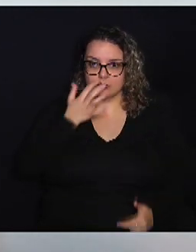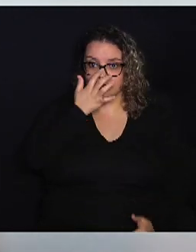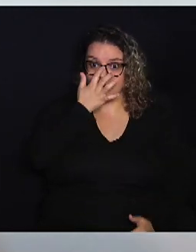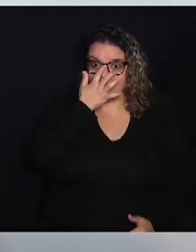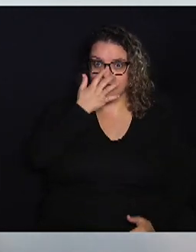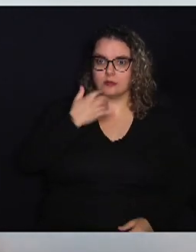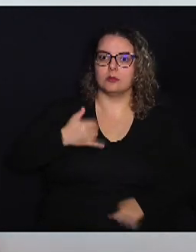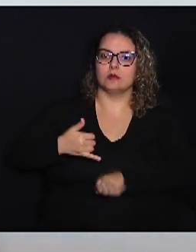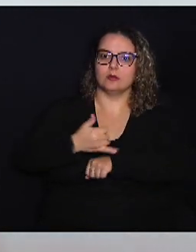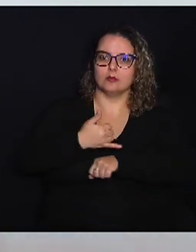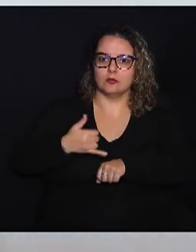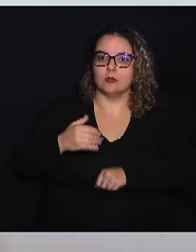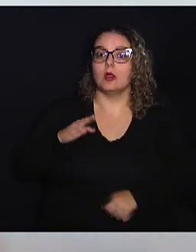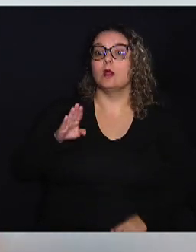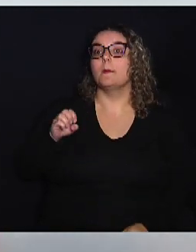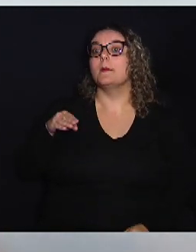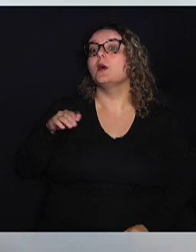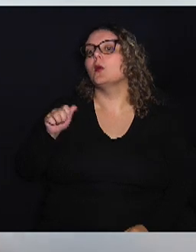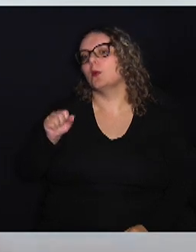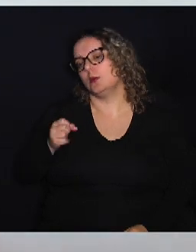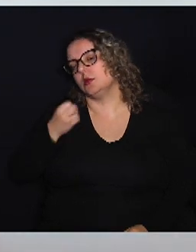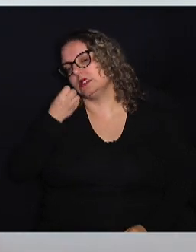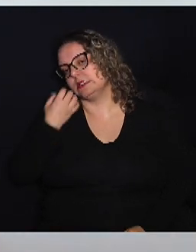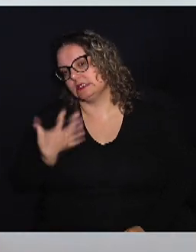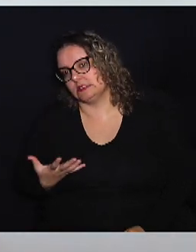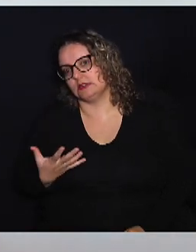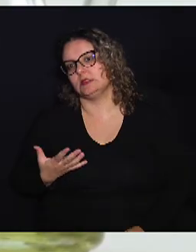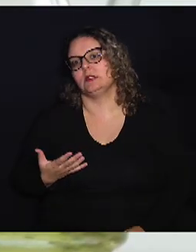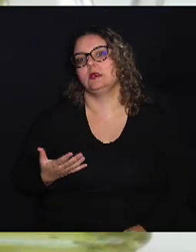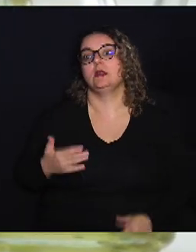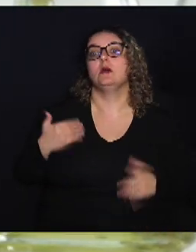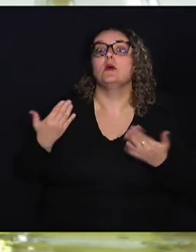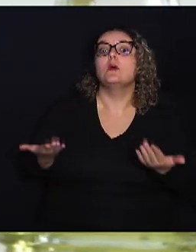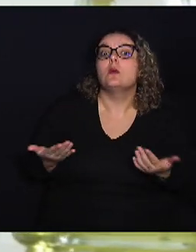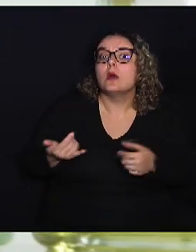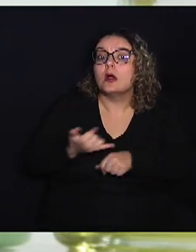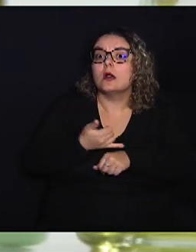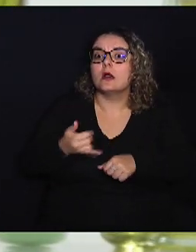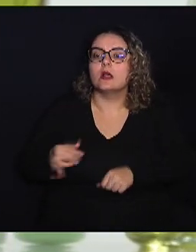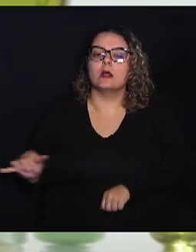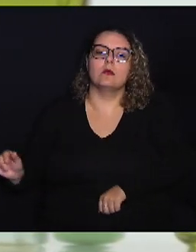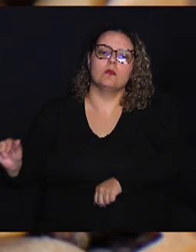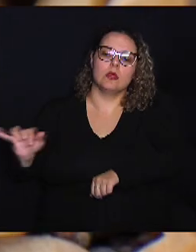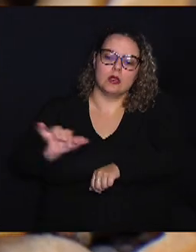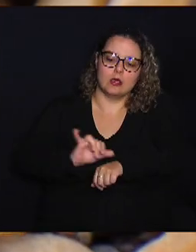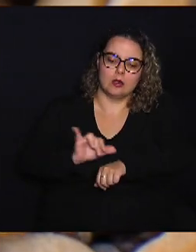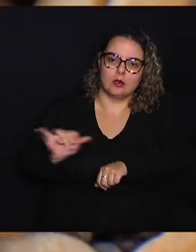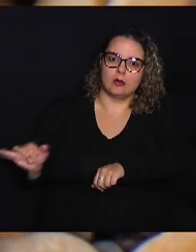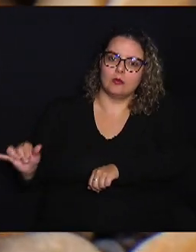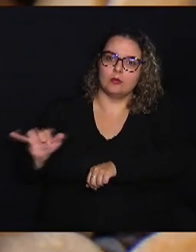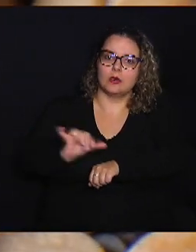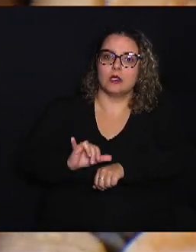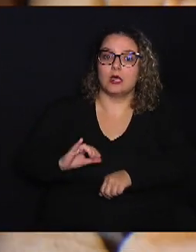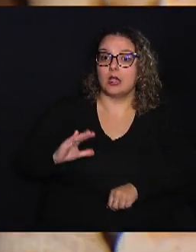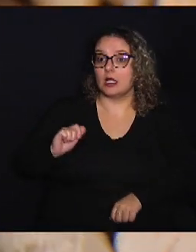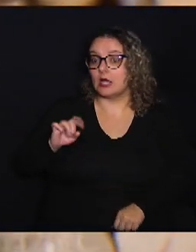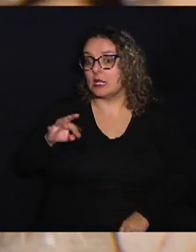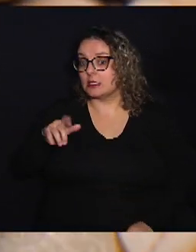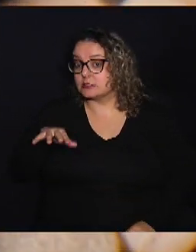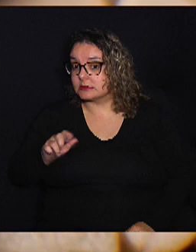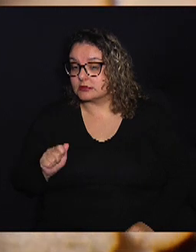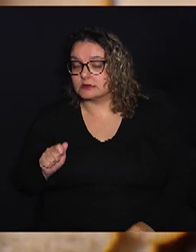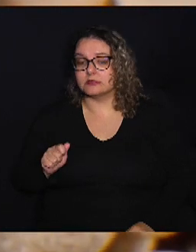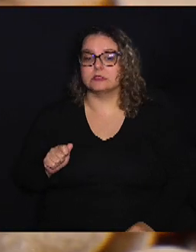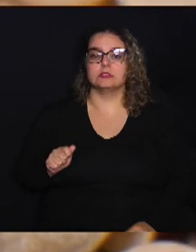de gorduras boas. Então, né, que alimentos são esses? Azeite, castanhas em geral,